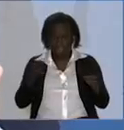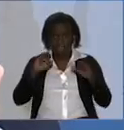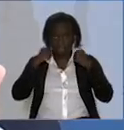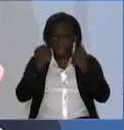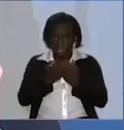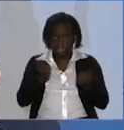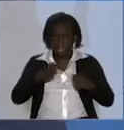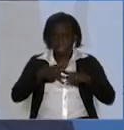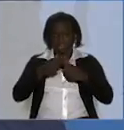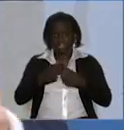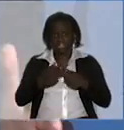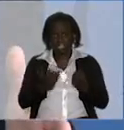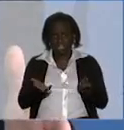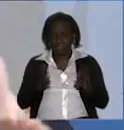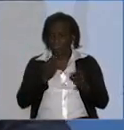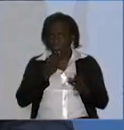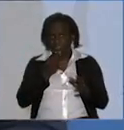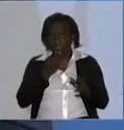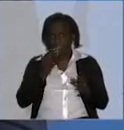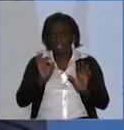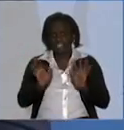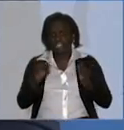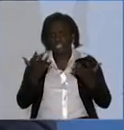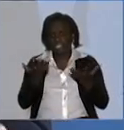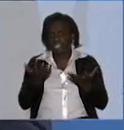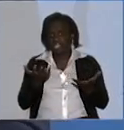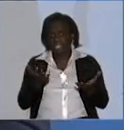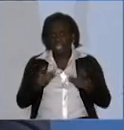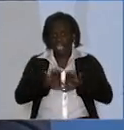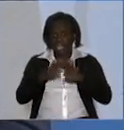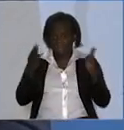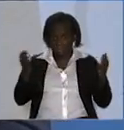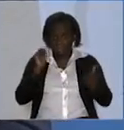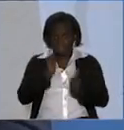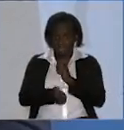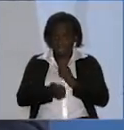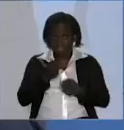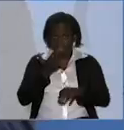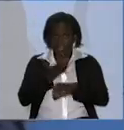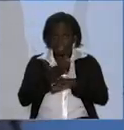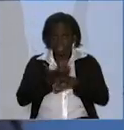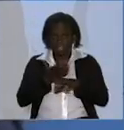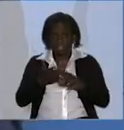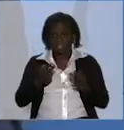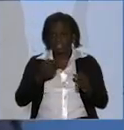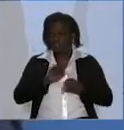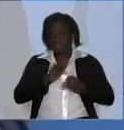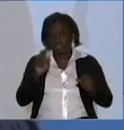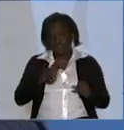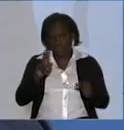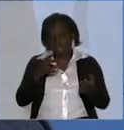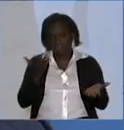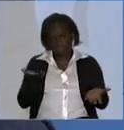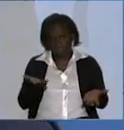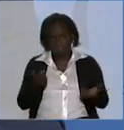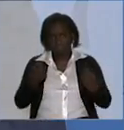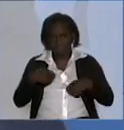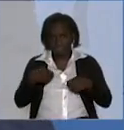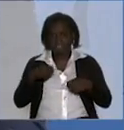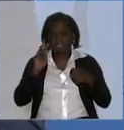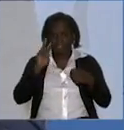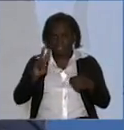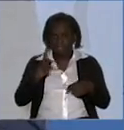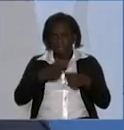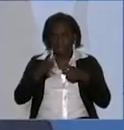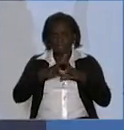processo de reabertura do Maracanã. Evidentemente que ninguém quer a abertura de uma praça esportiva sem condição de uso. Isso é uma coisa que